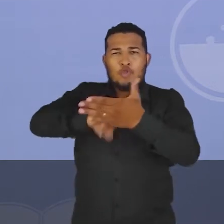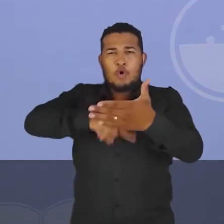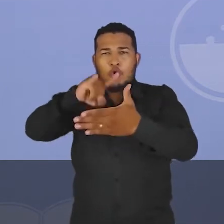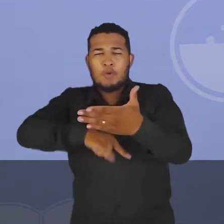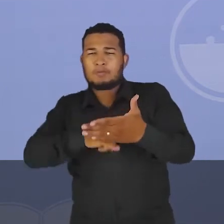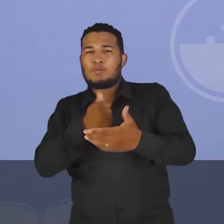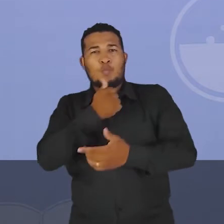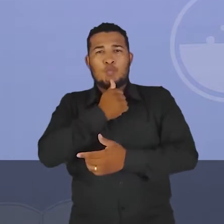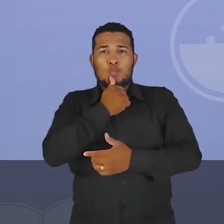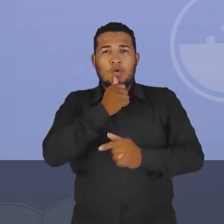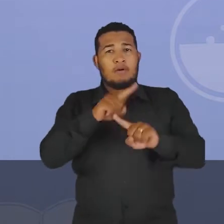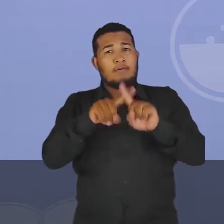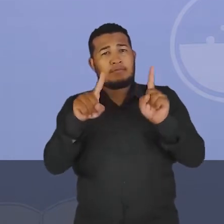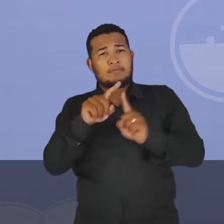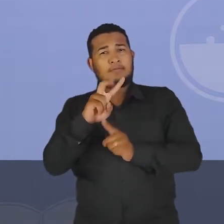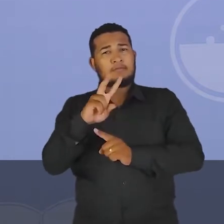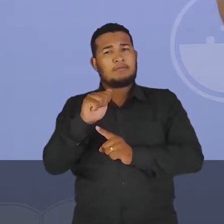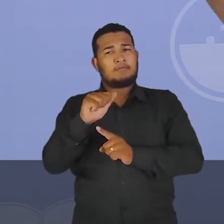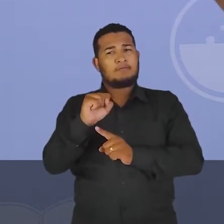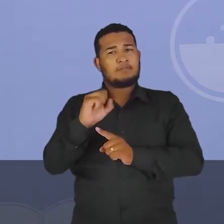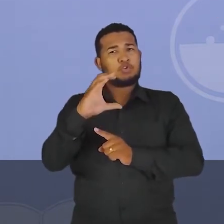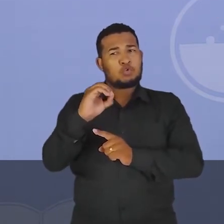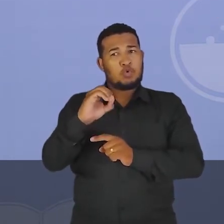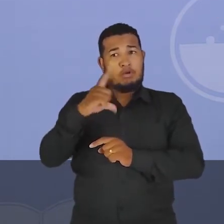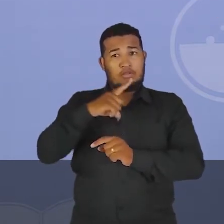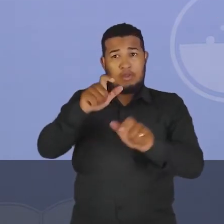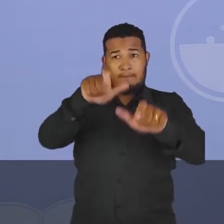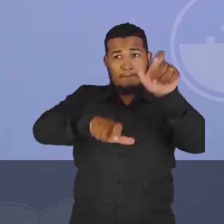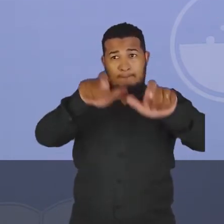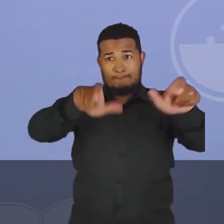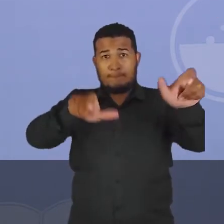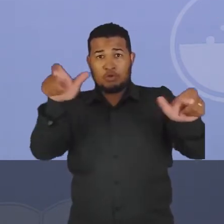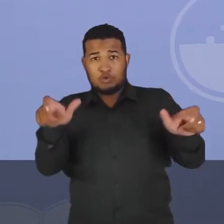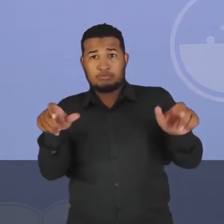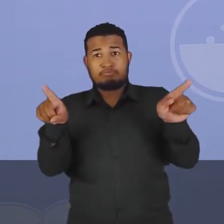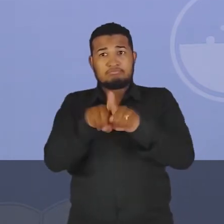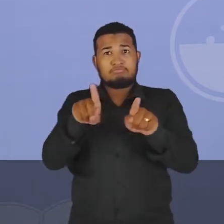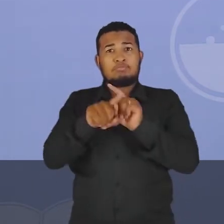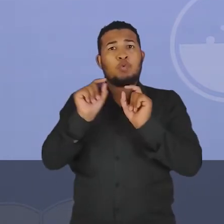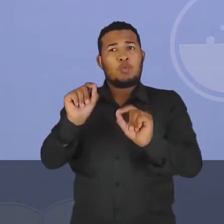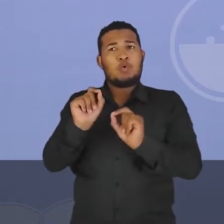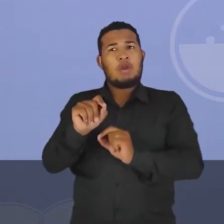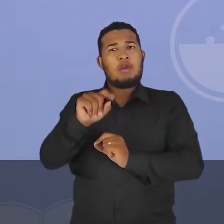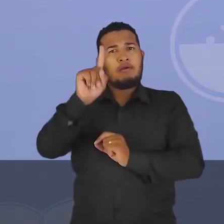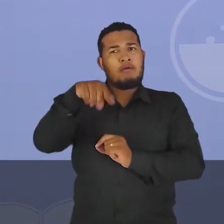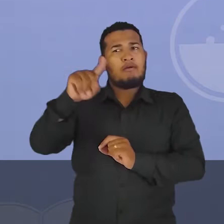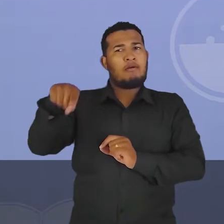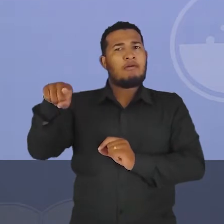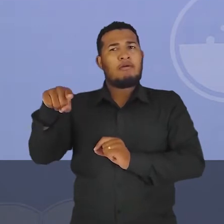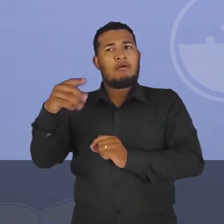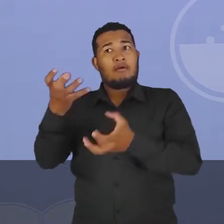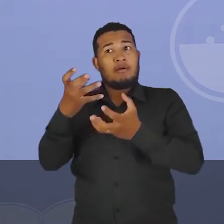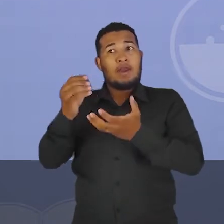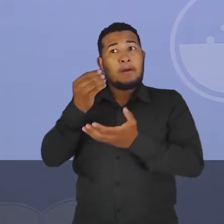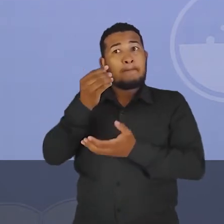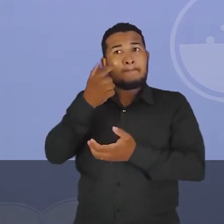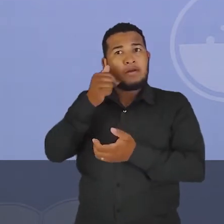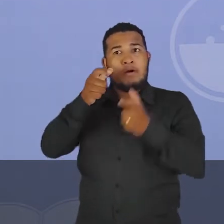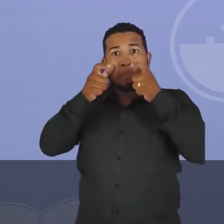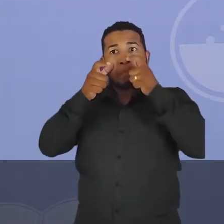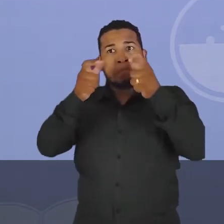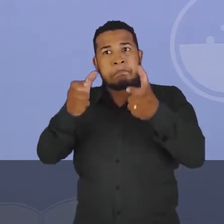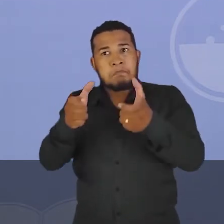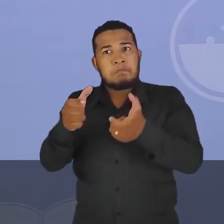documentação. Mas o Vasco Fernandes Coutinho estava no meio de pessoas, inclusive ele, que estavam ali em busca de riqueza, de